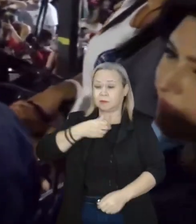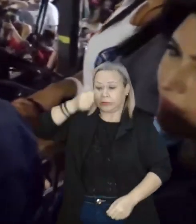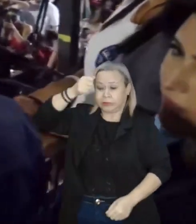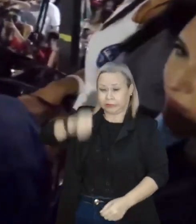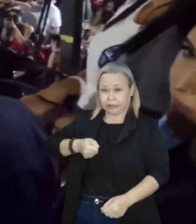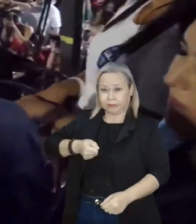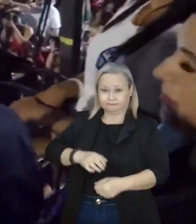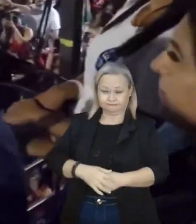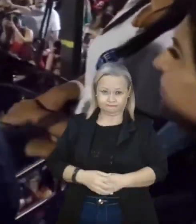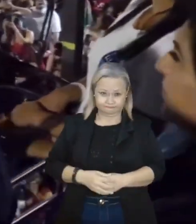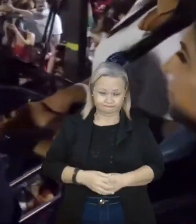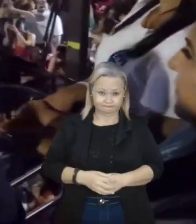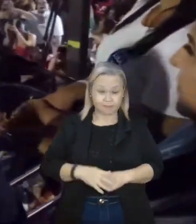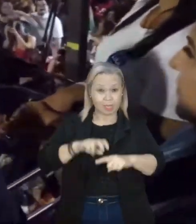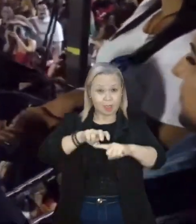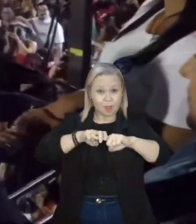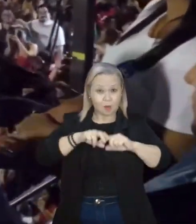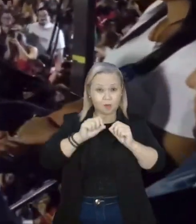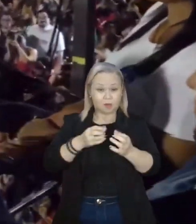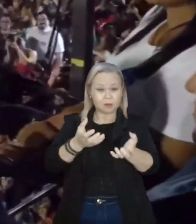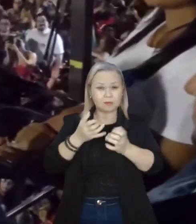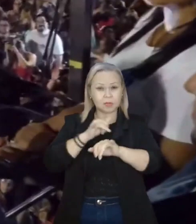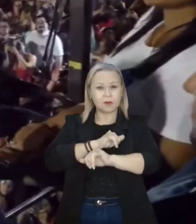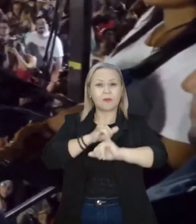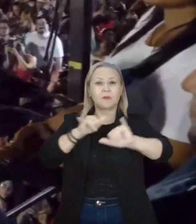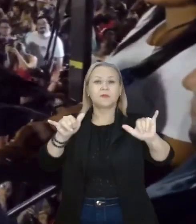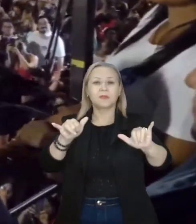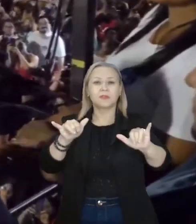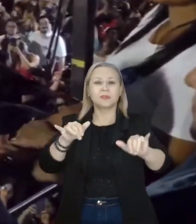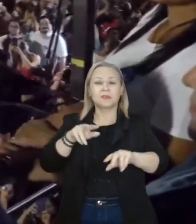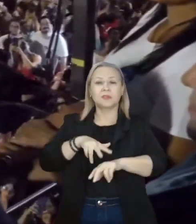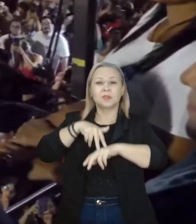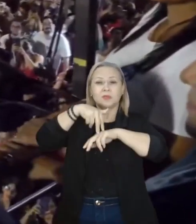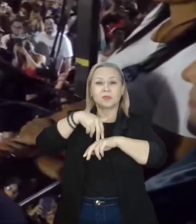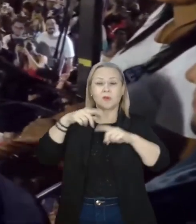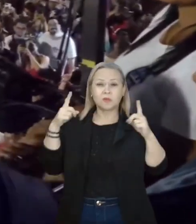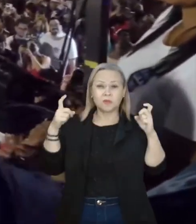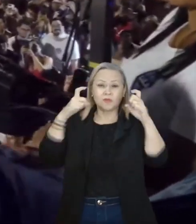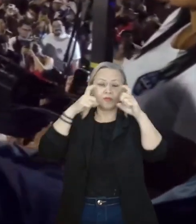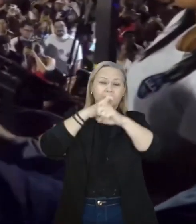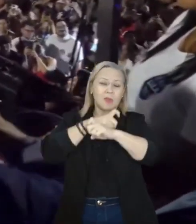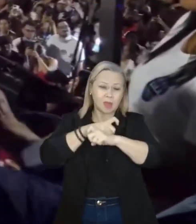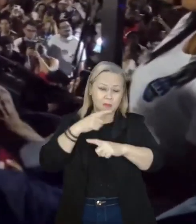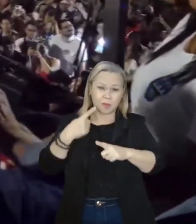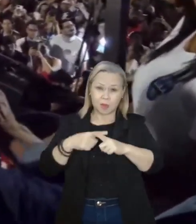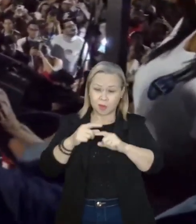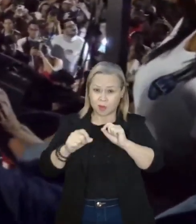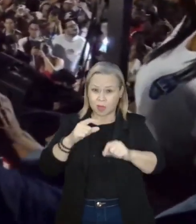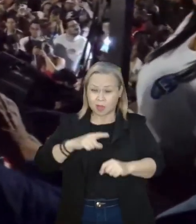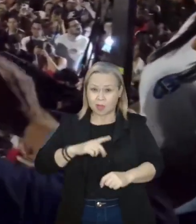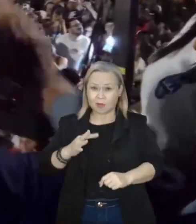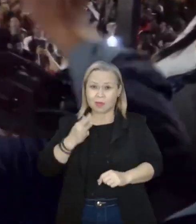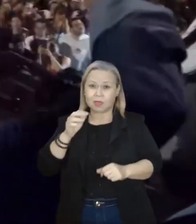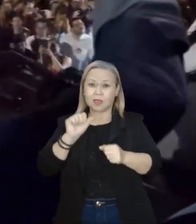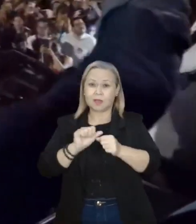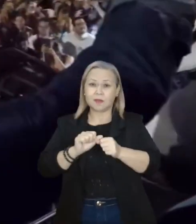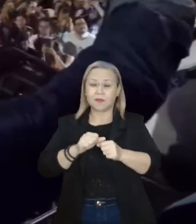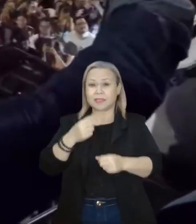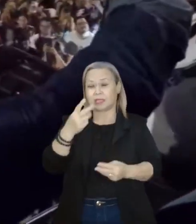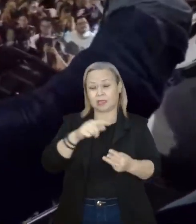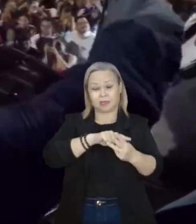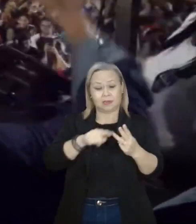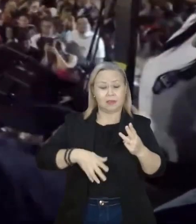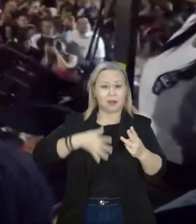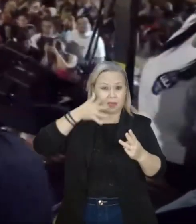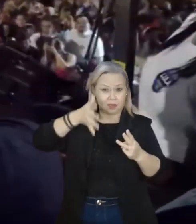isso, eu queria dizer para vocês que eu estou com dificuldade, porque eu teria que fazer 3 discursos, um